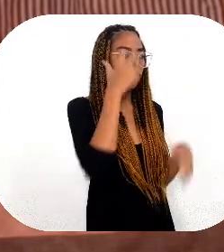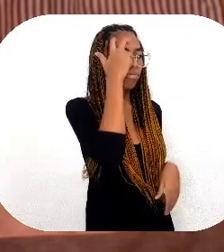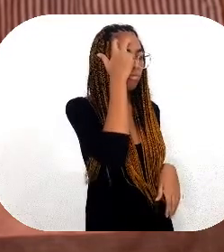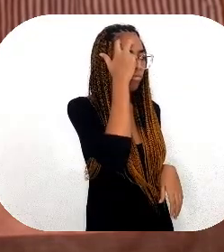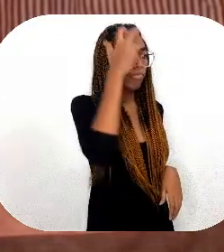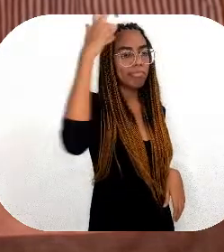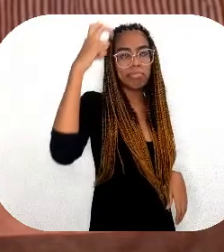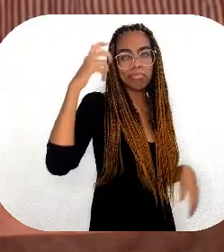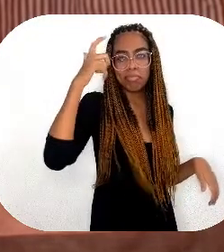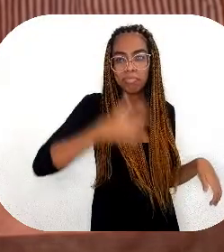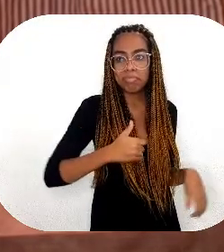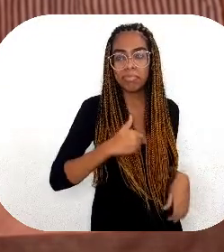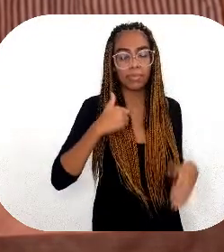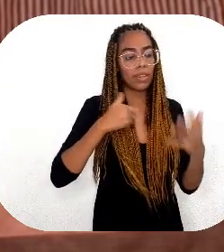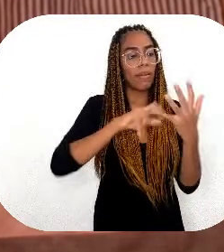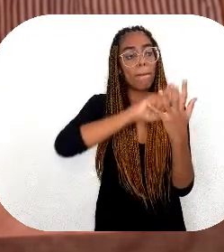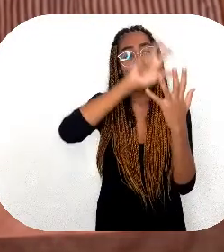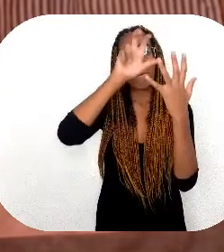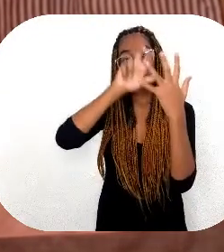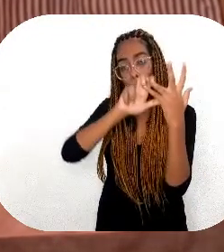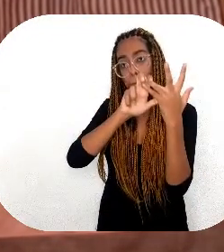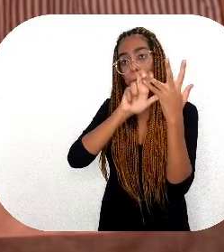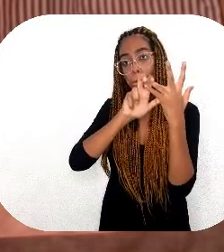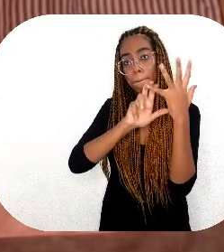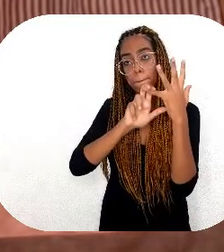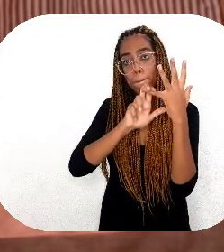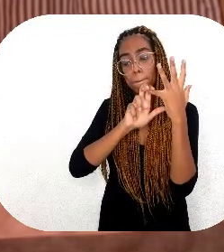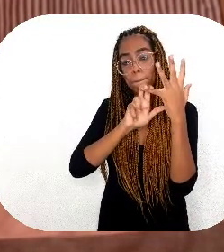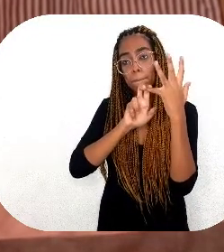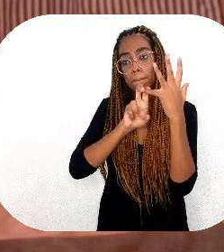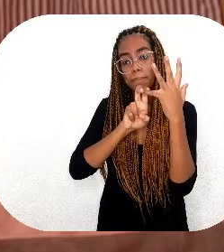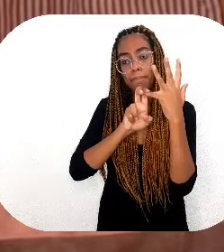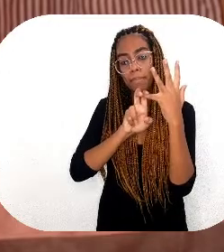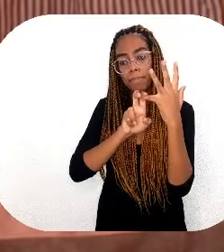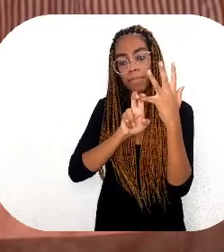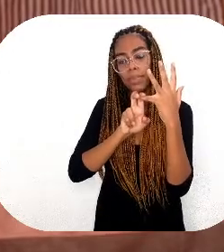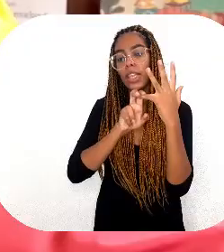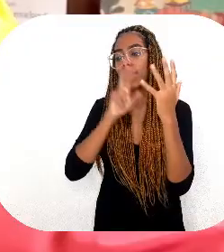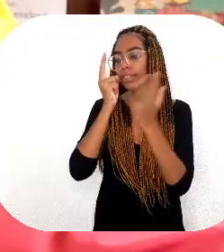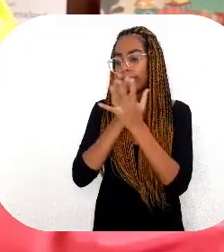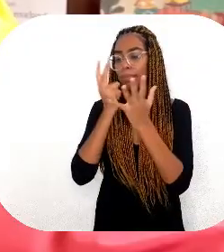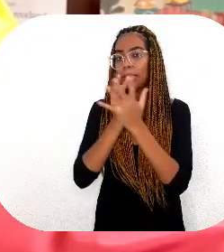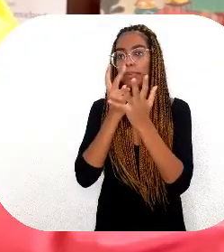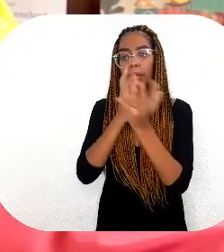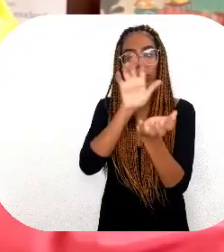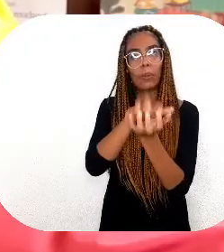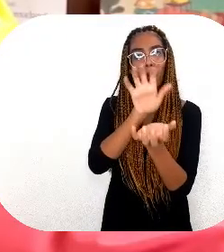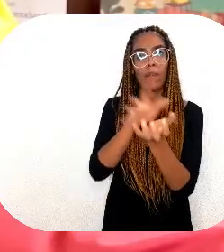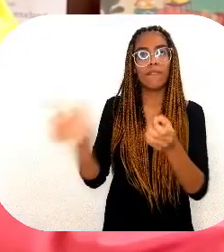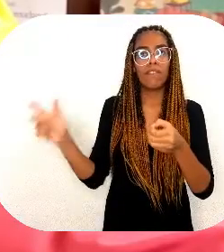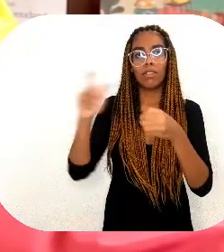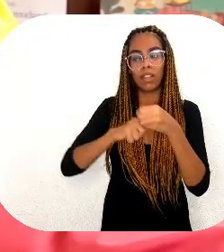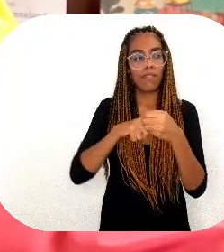O macaquinho estava se achando. No outro dia voltou e o macaquinho desceu mais um galho. E